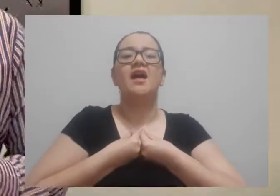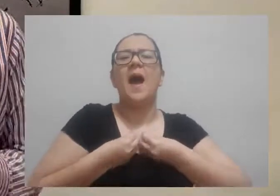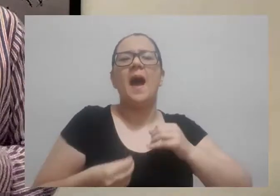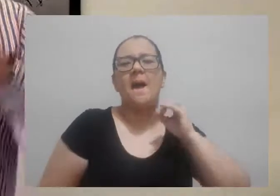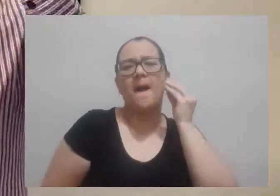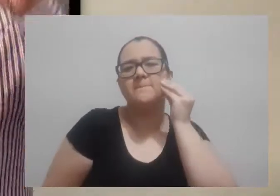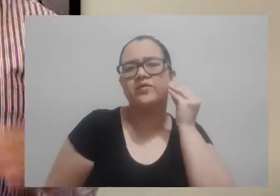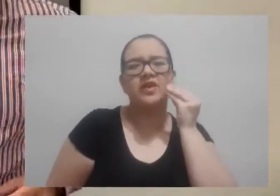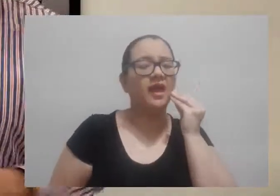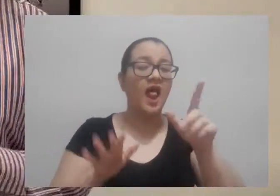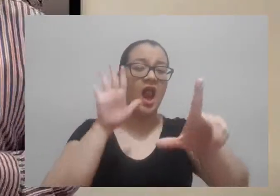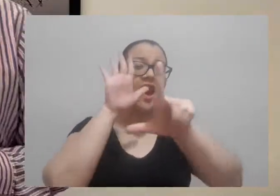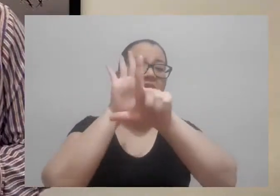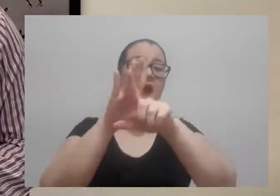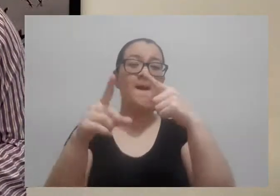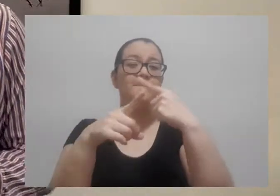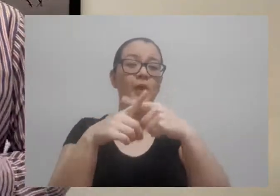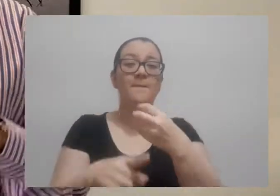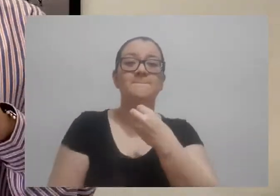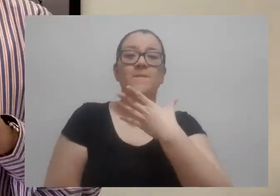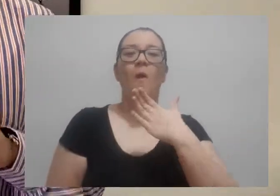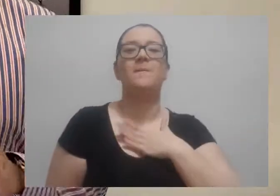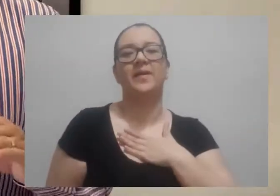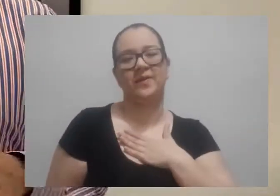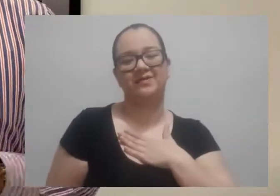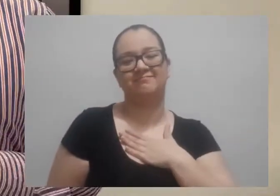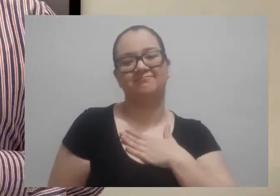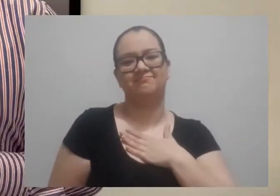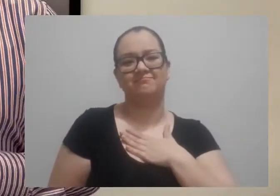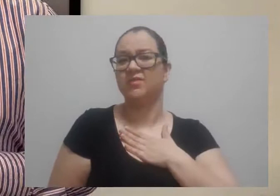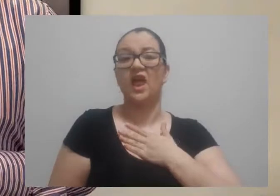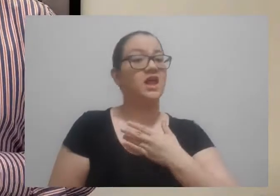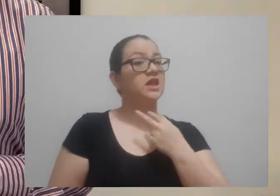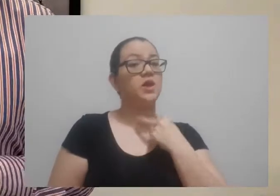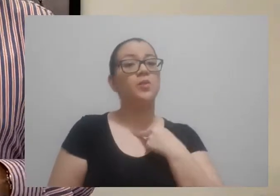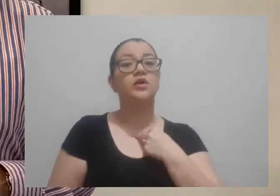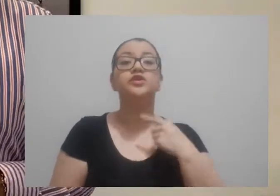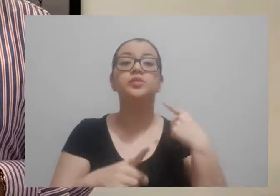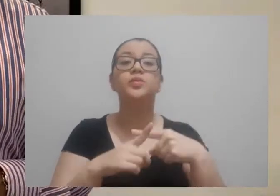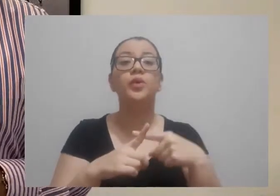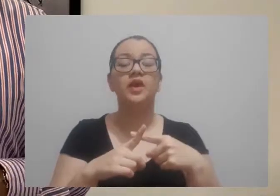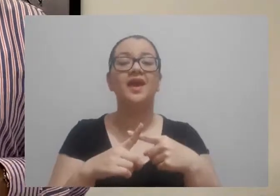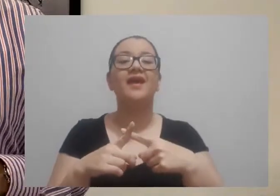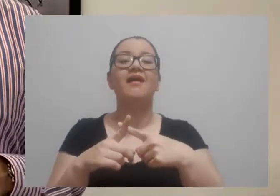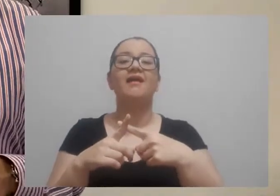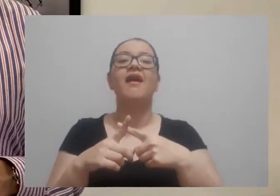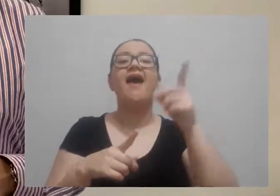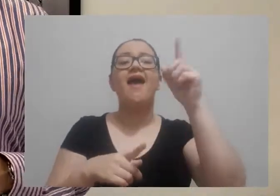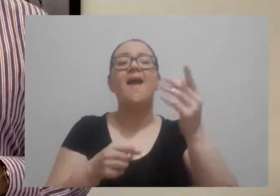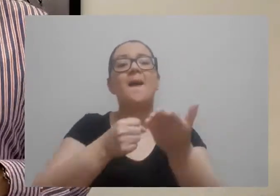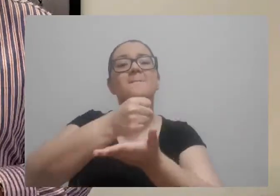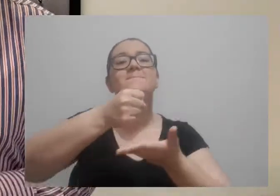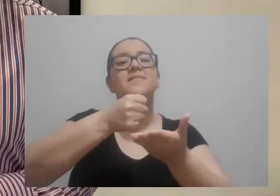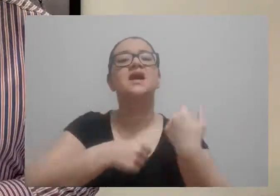Por trás disso existe um grande princípio, pelo qual todo cristão deveria viver. Não faça de seus direitos